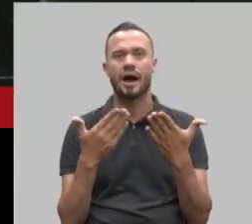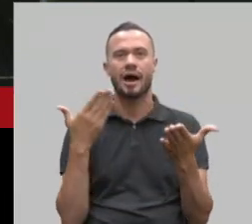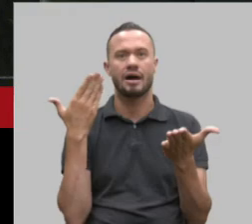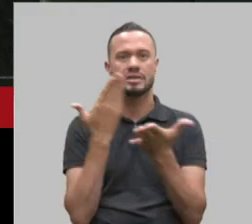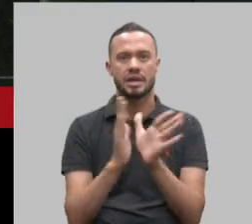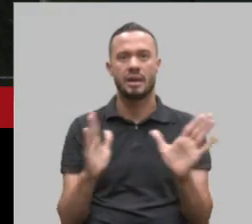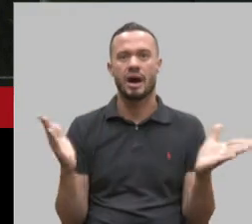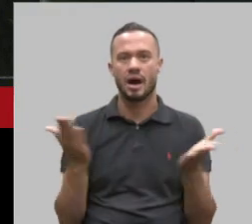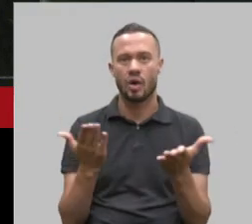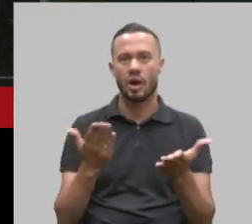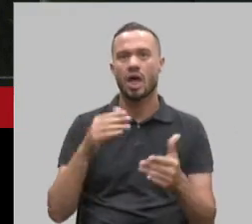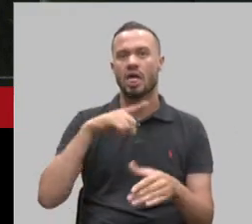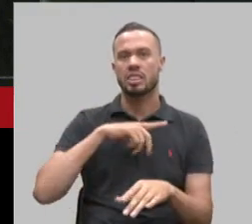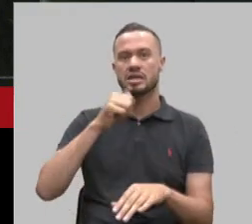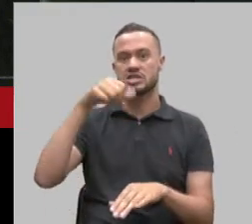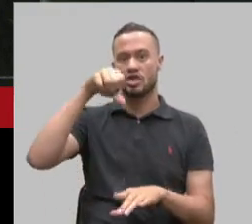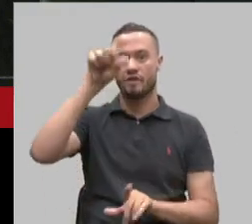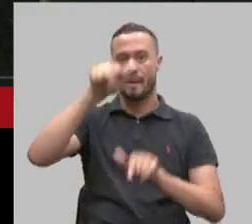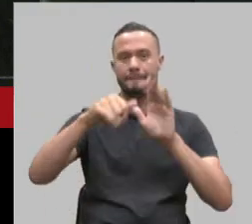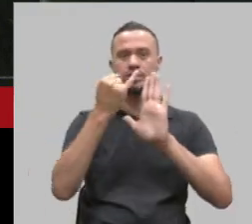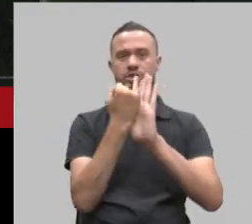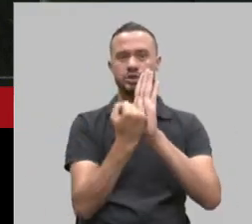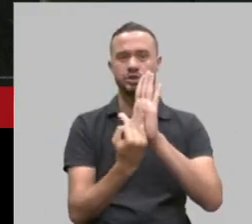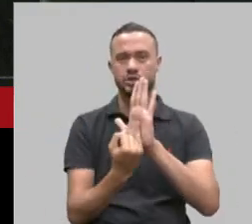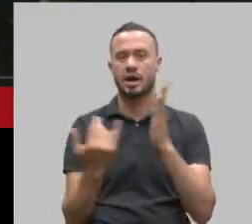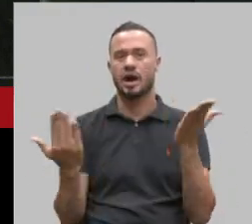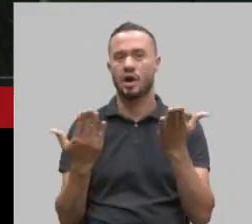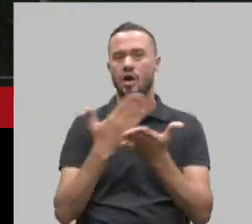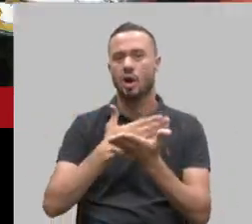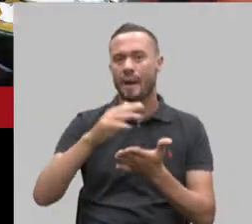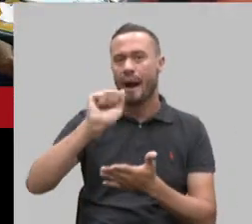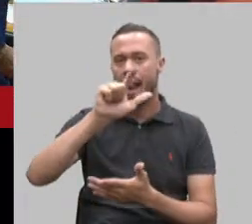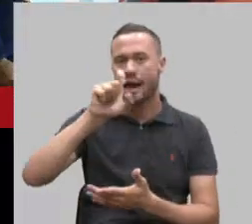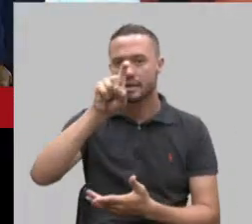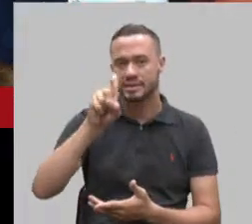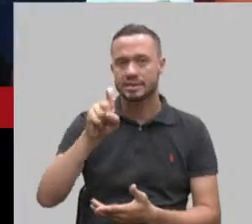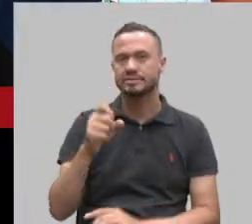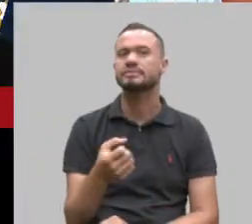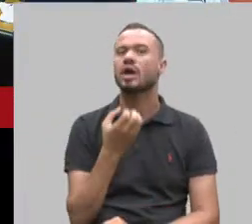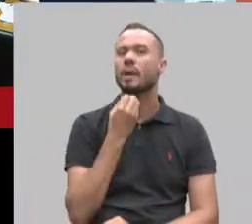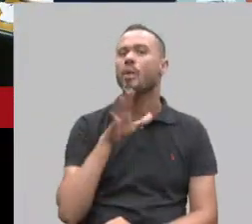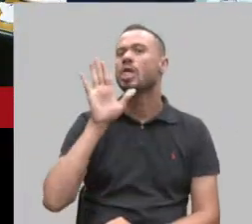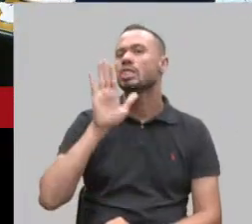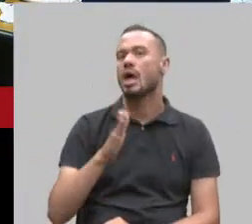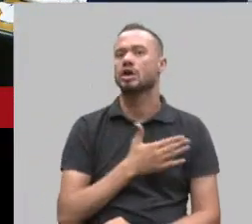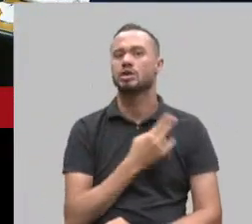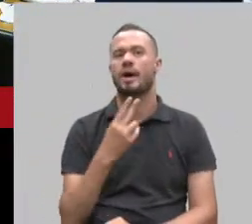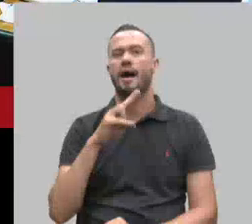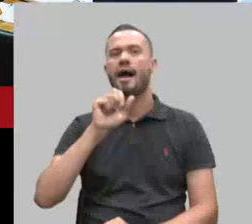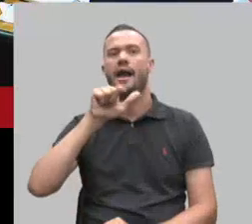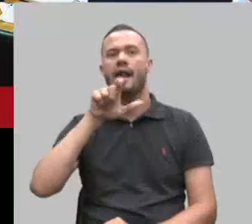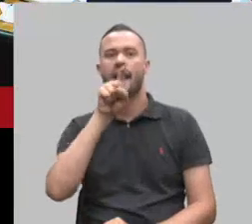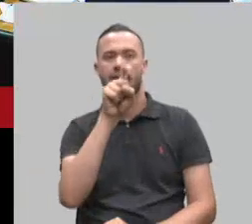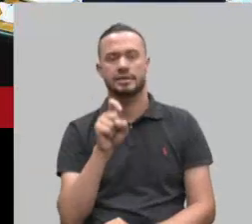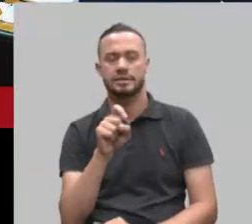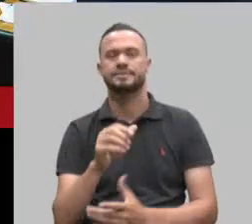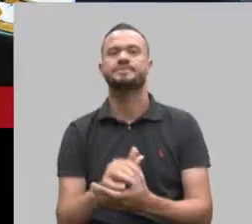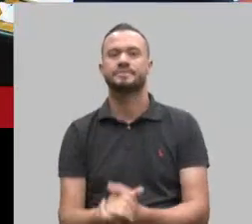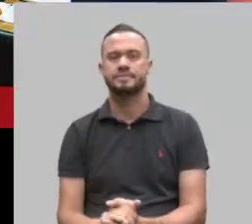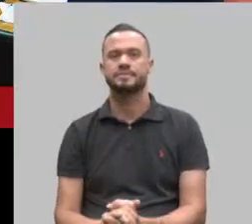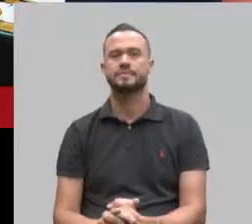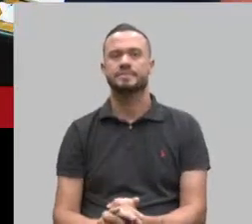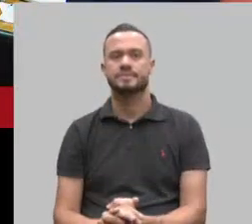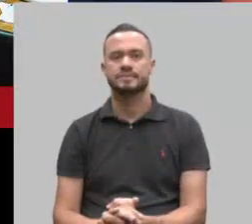19 inscritos pode começar Alex eh Boa tarde gente meu nome é Alex gonçalv Santos sou do Polo